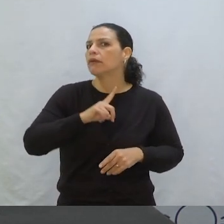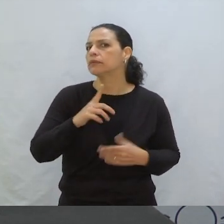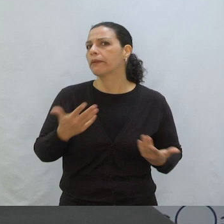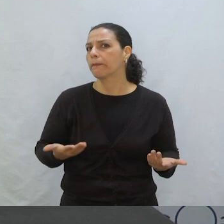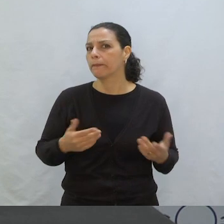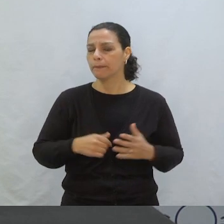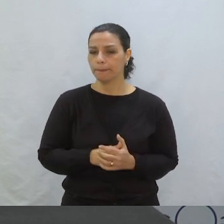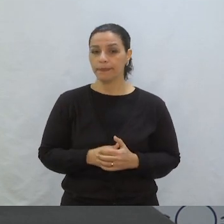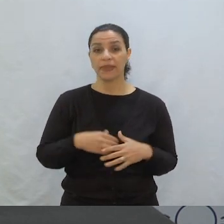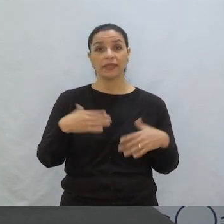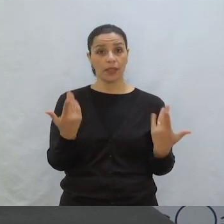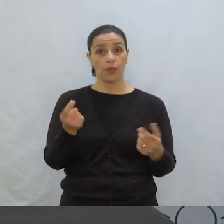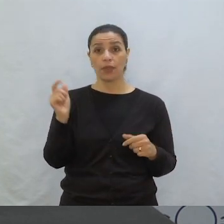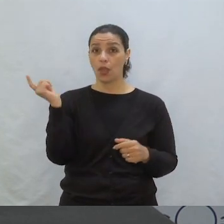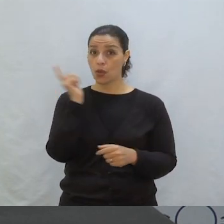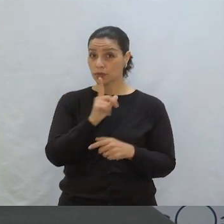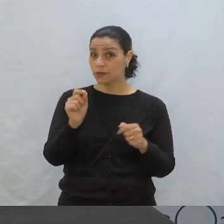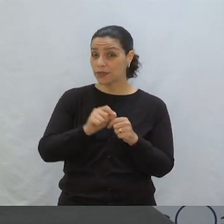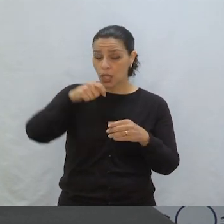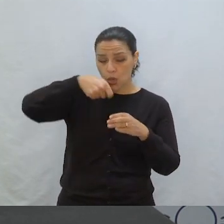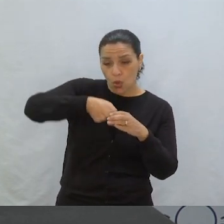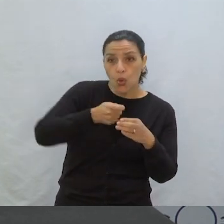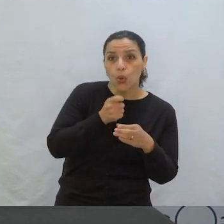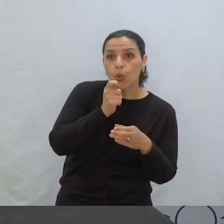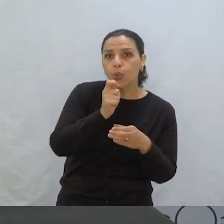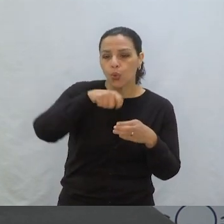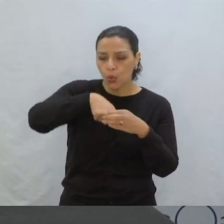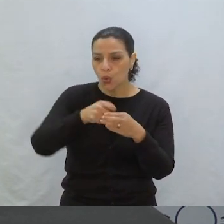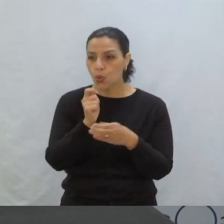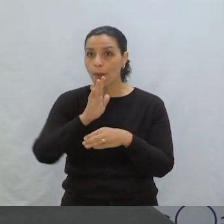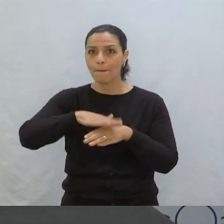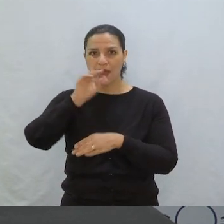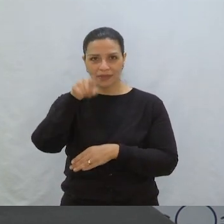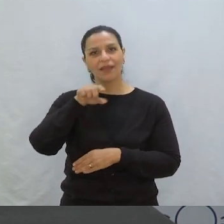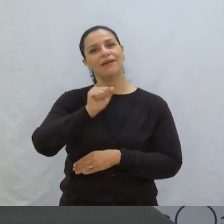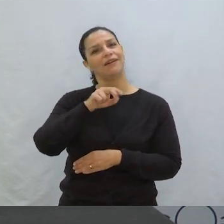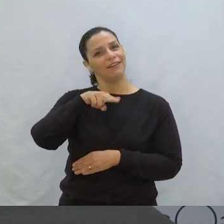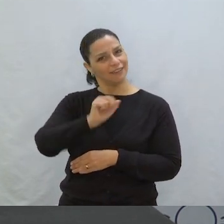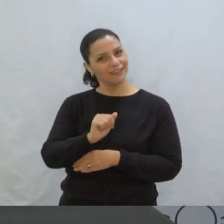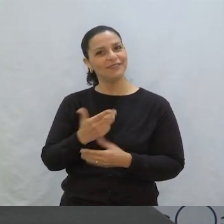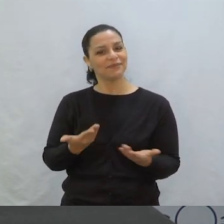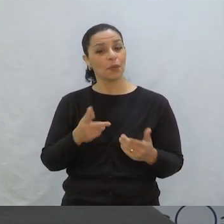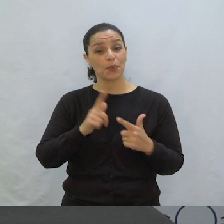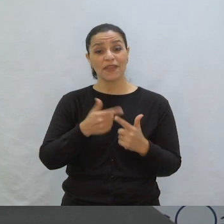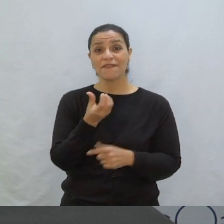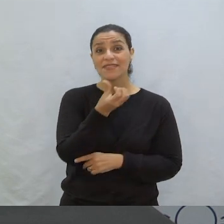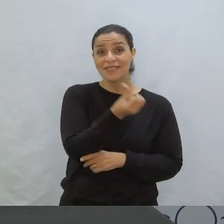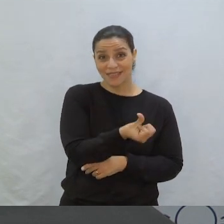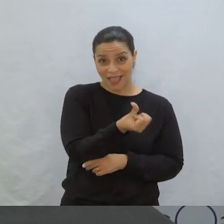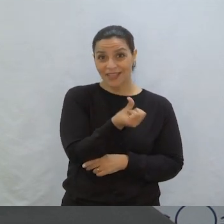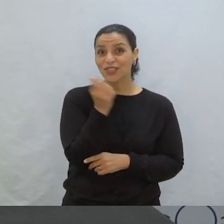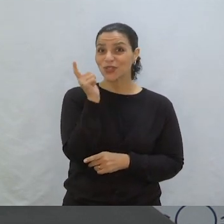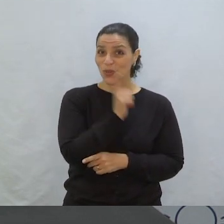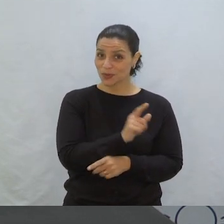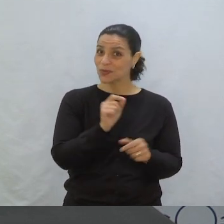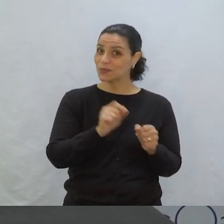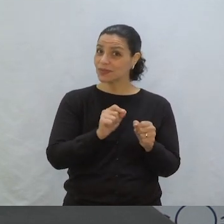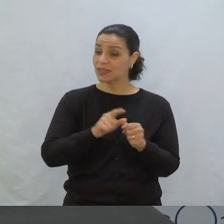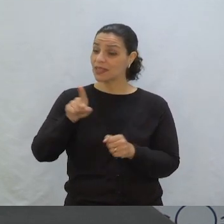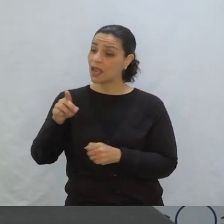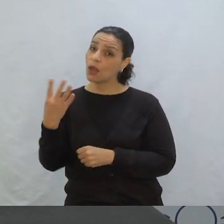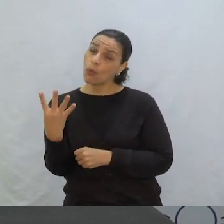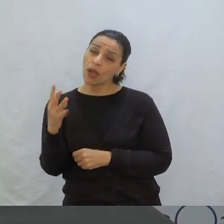fez 4. Então, quem fez mais bolinhas foi a Ana, porque a Ana fez